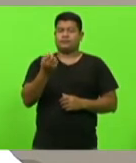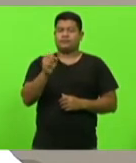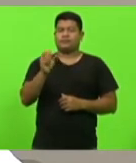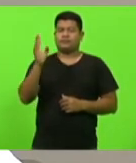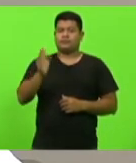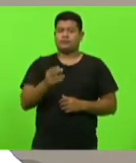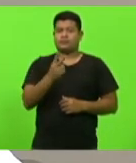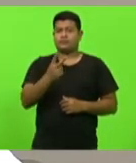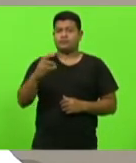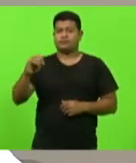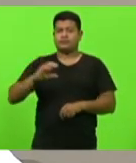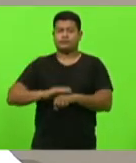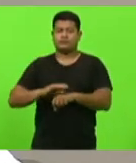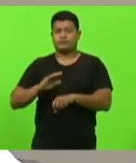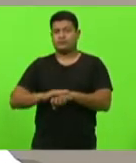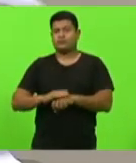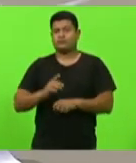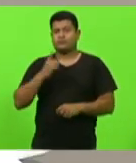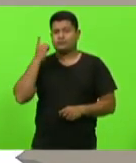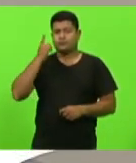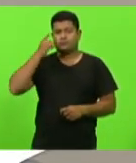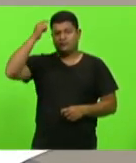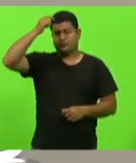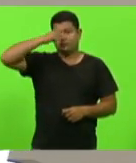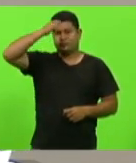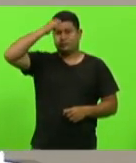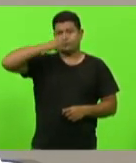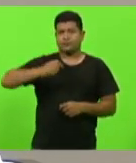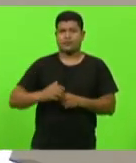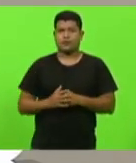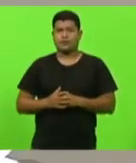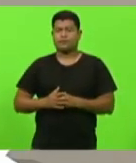0248.1/2020, de autoria do deputado Maurício Kudillac.